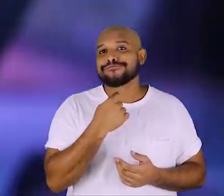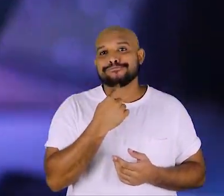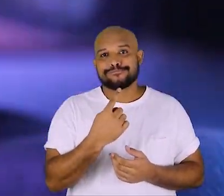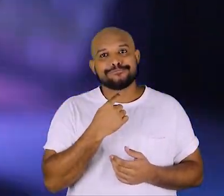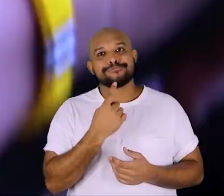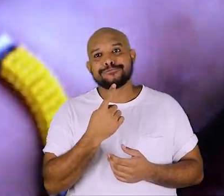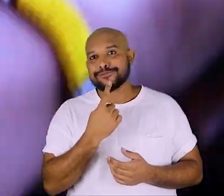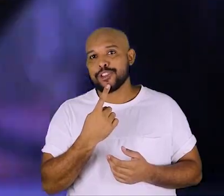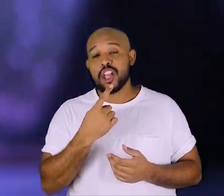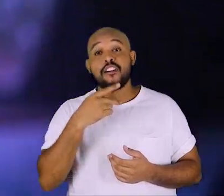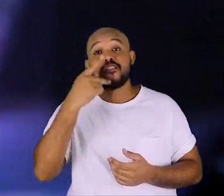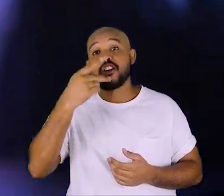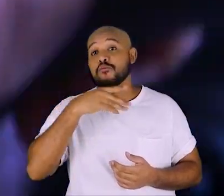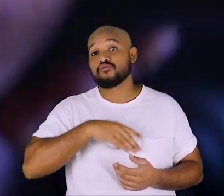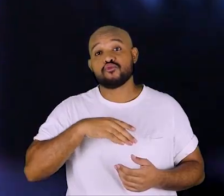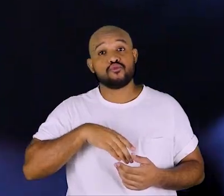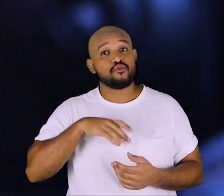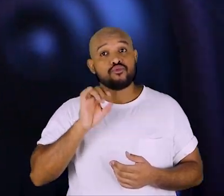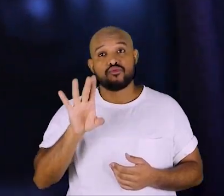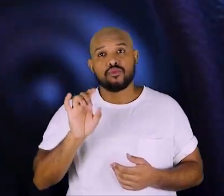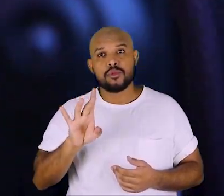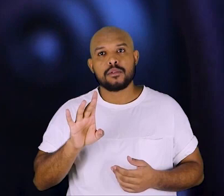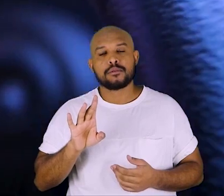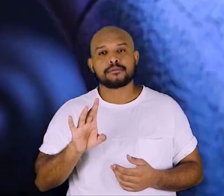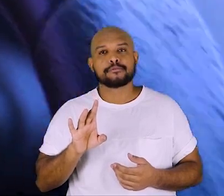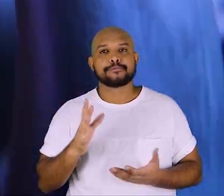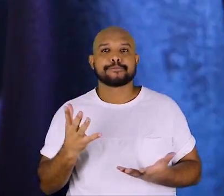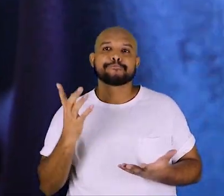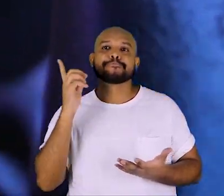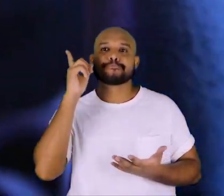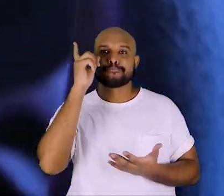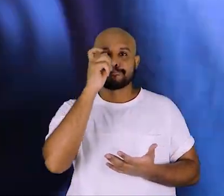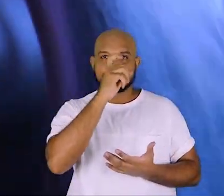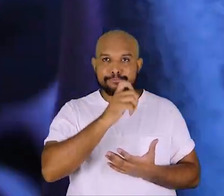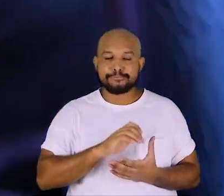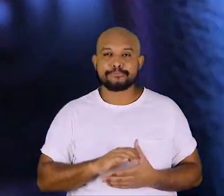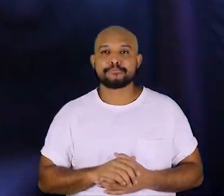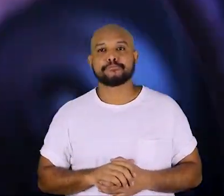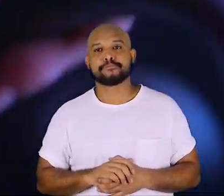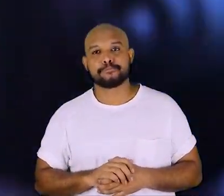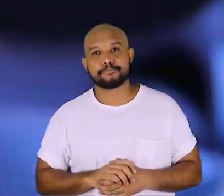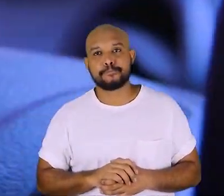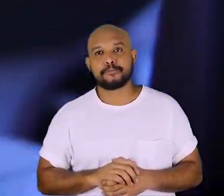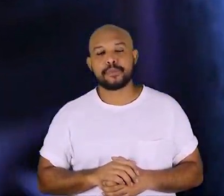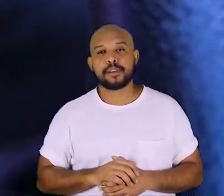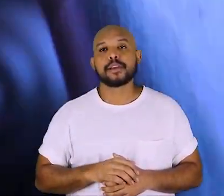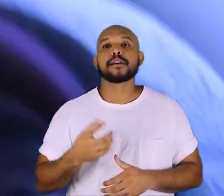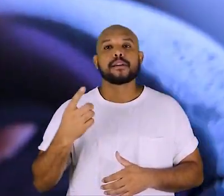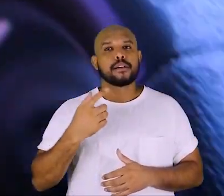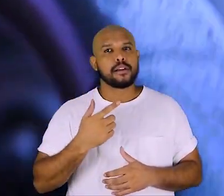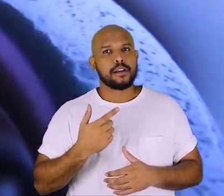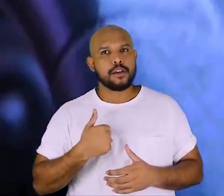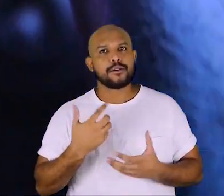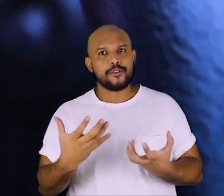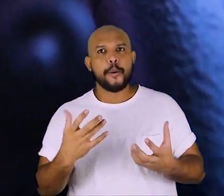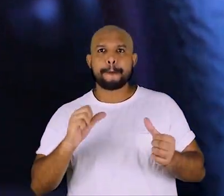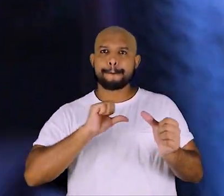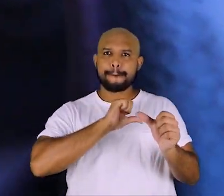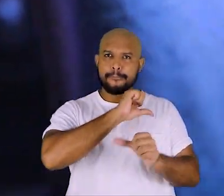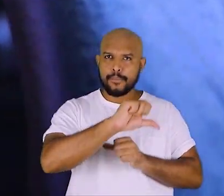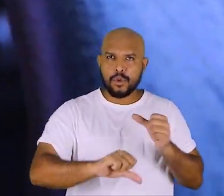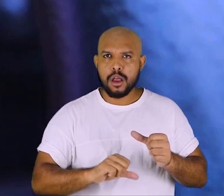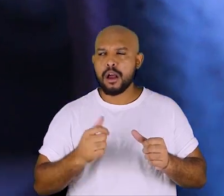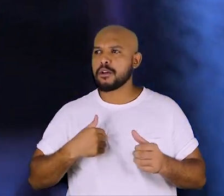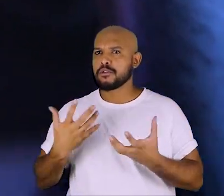Mas só que não consegue dar a resposta apropriada, né? Só entendem mesmo e respondem no